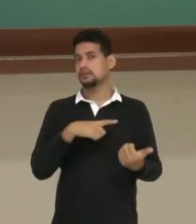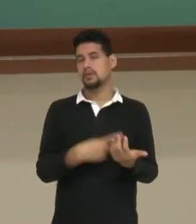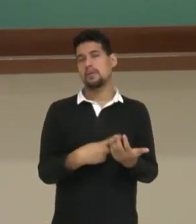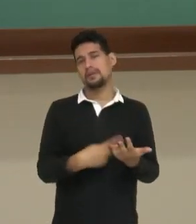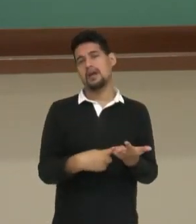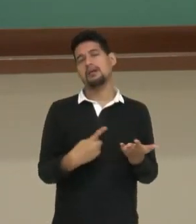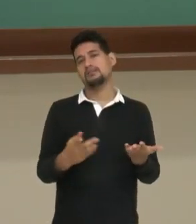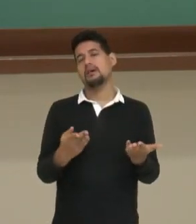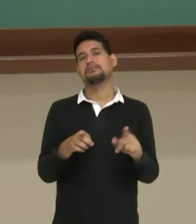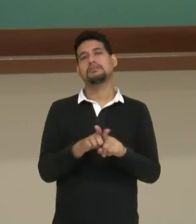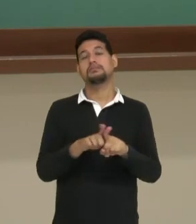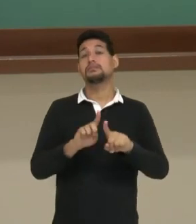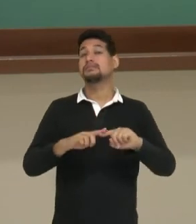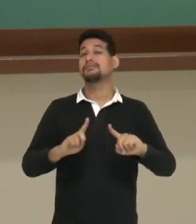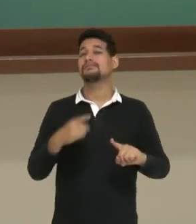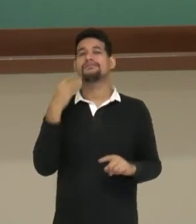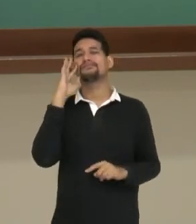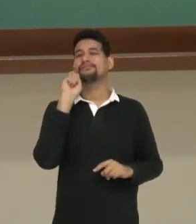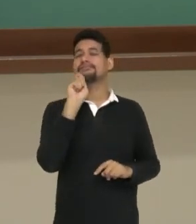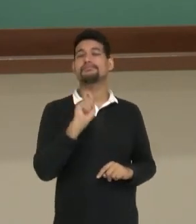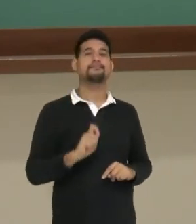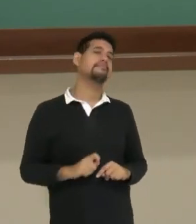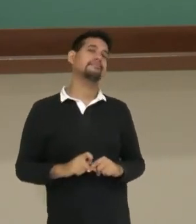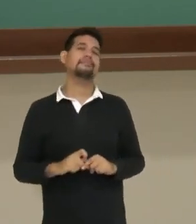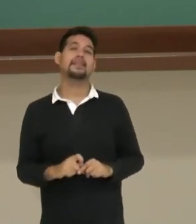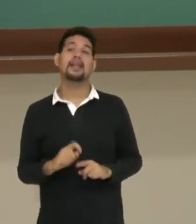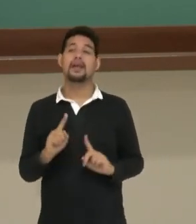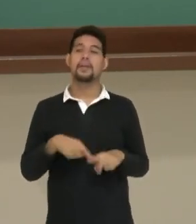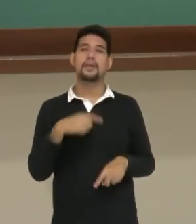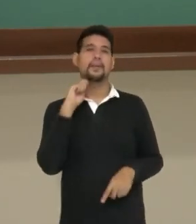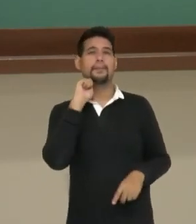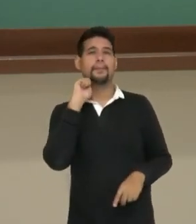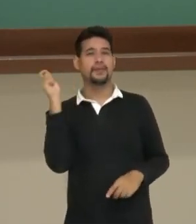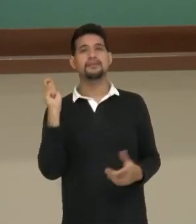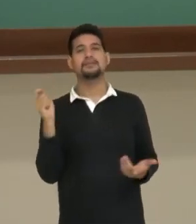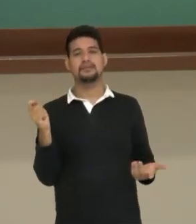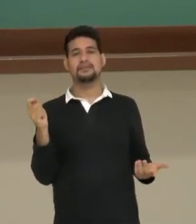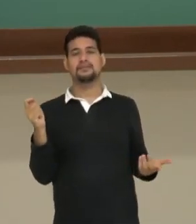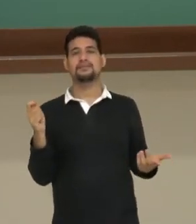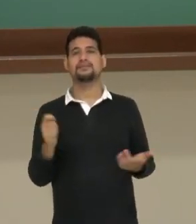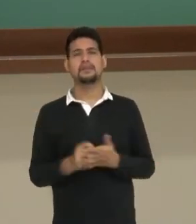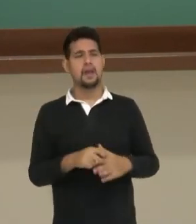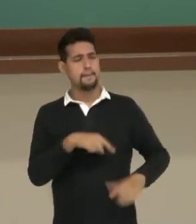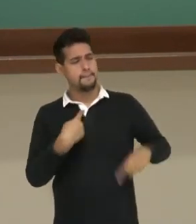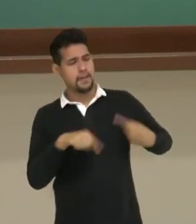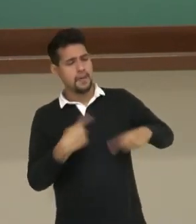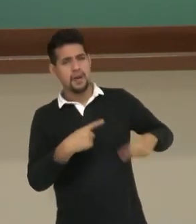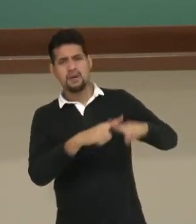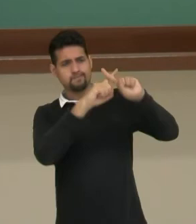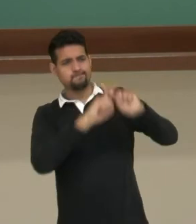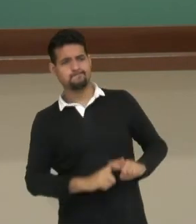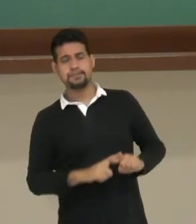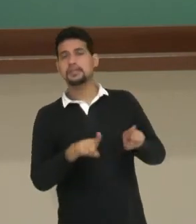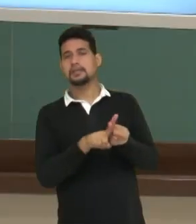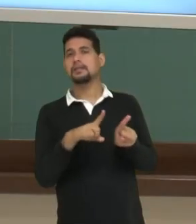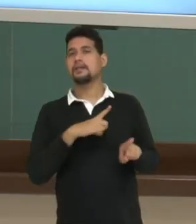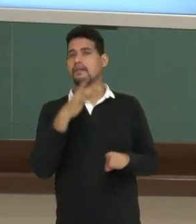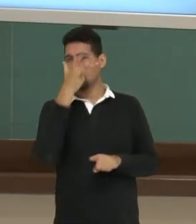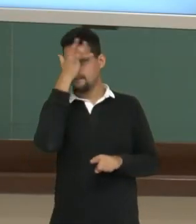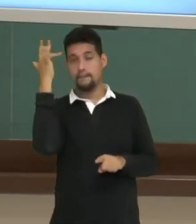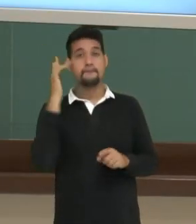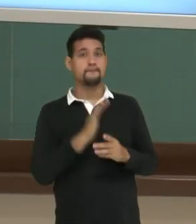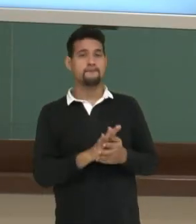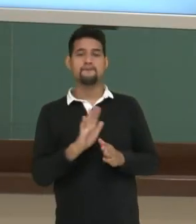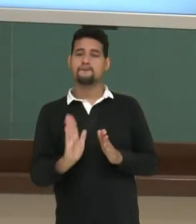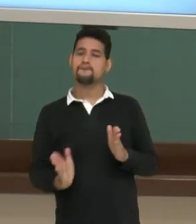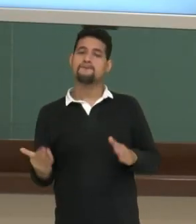combinado, enfim, e acabou que foi assassinado, né? Então, disputas entre os próprios exploradores, digamos